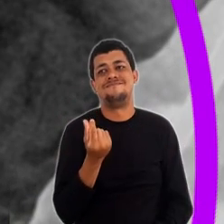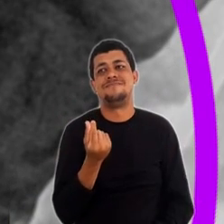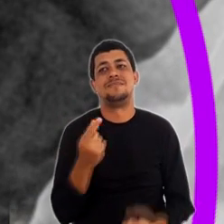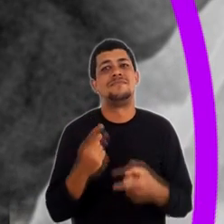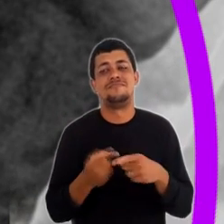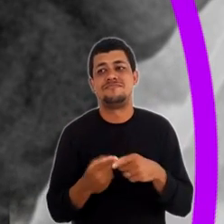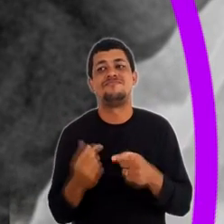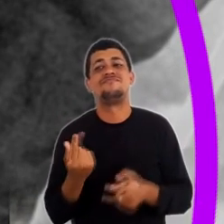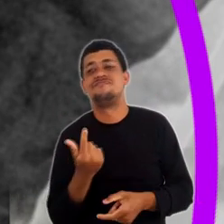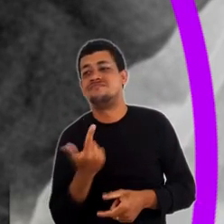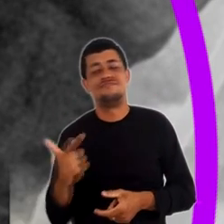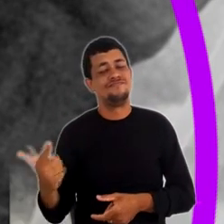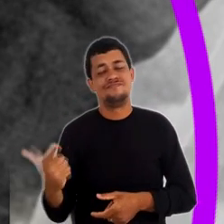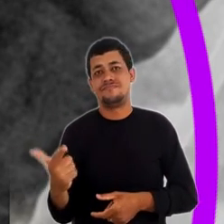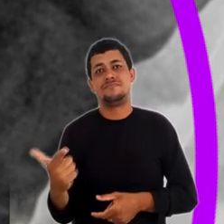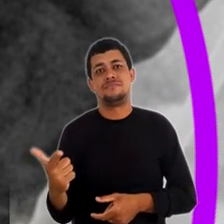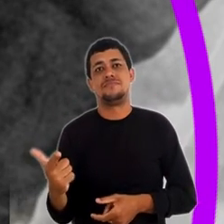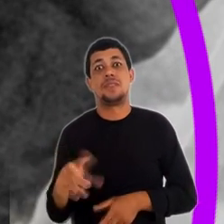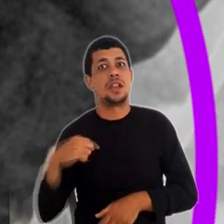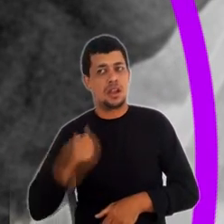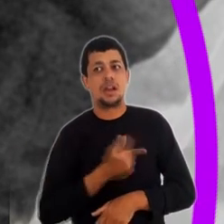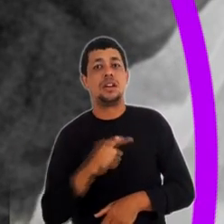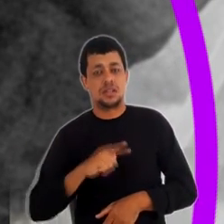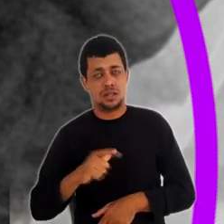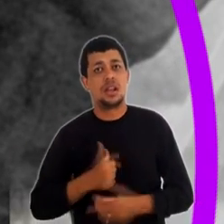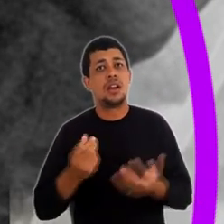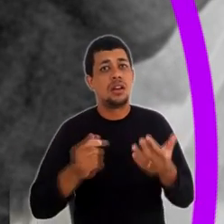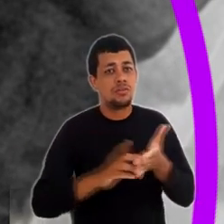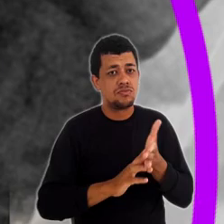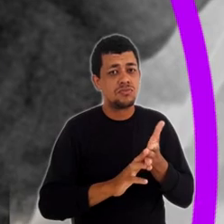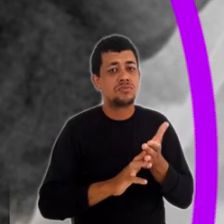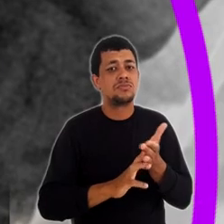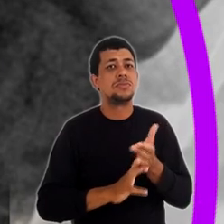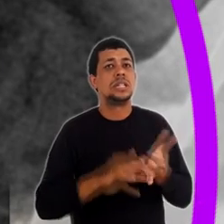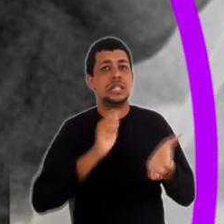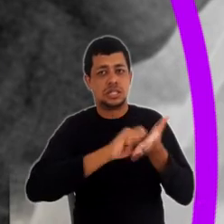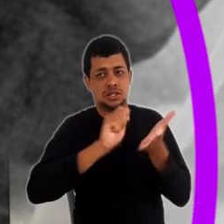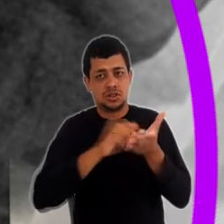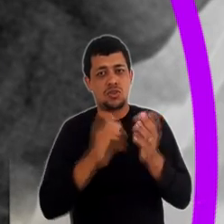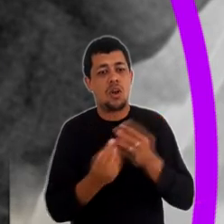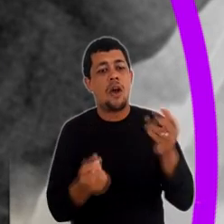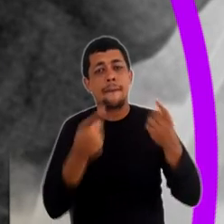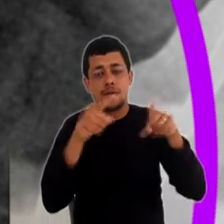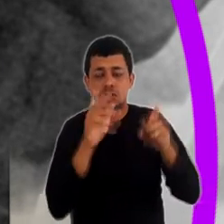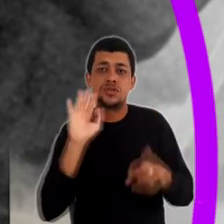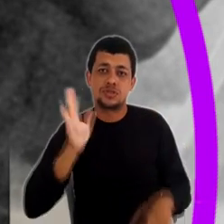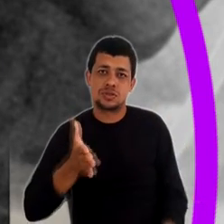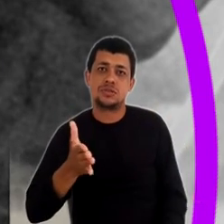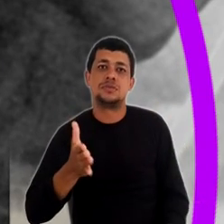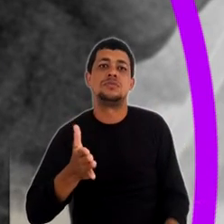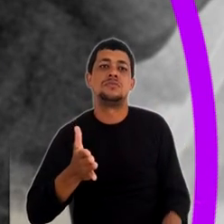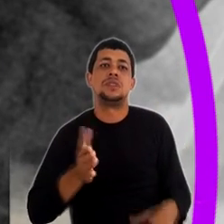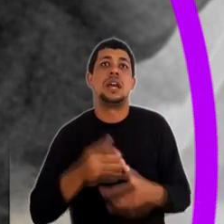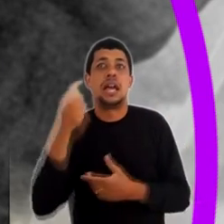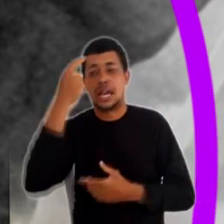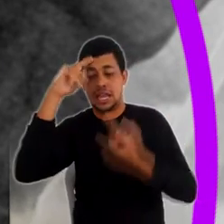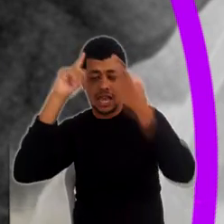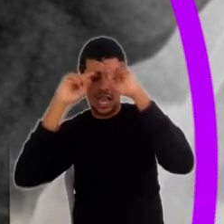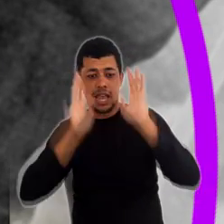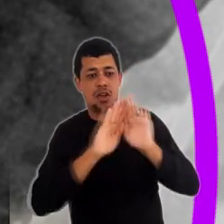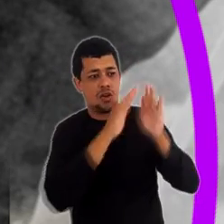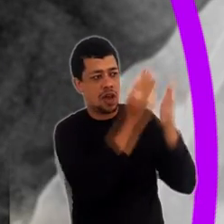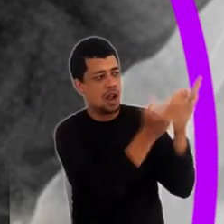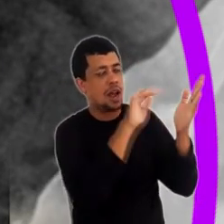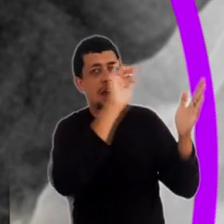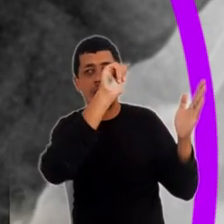a gente tem muito projetos, nós temos, né, vários projetos. A ideia inicial era gravar um álbum, né, do Histeria. E essa música seria a